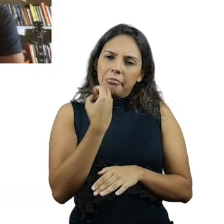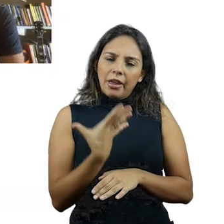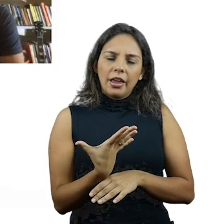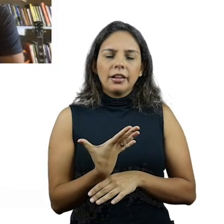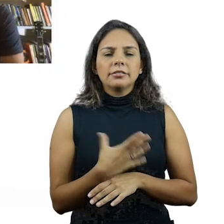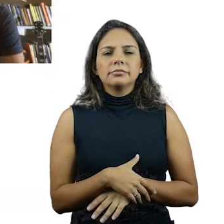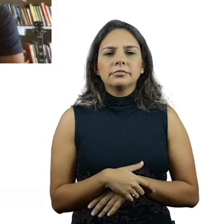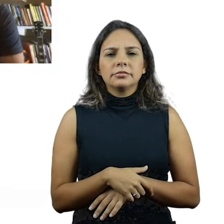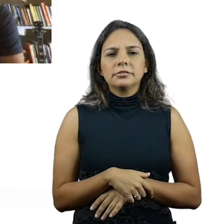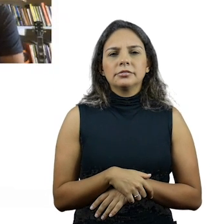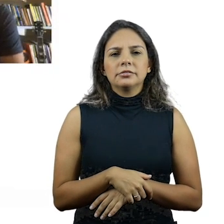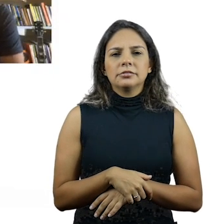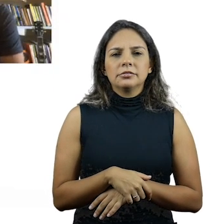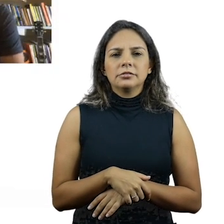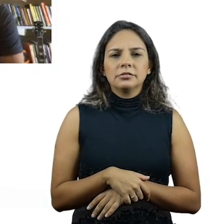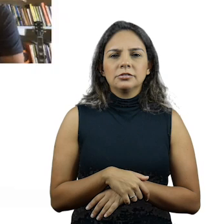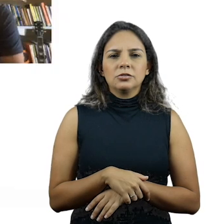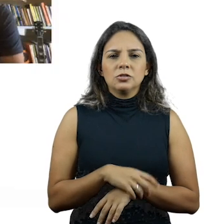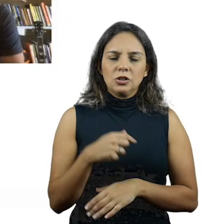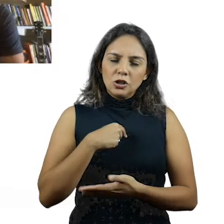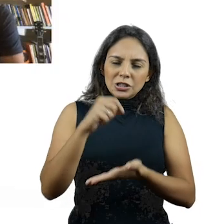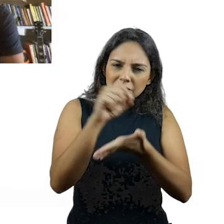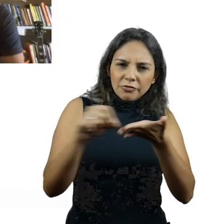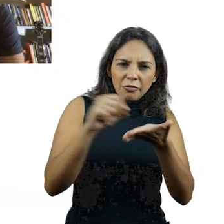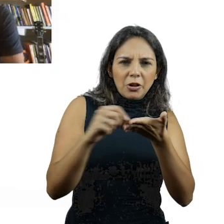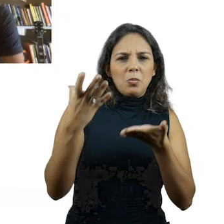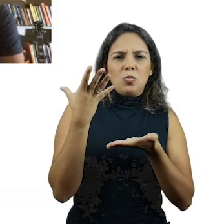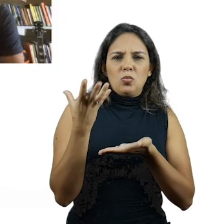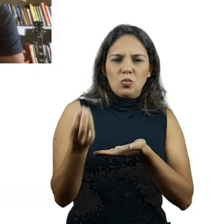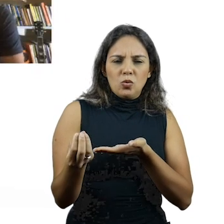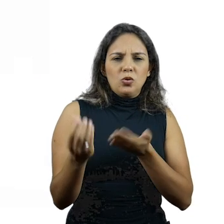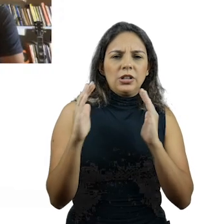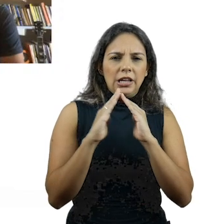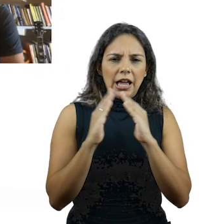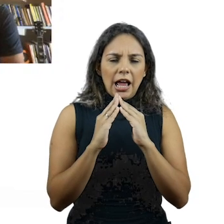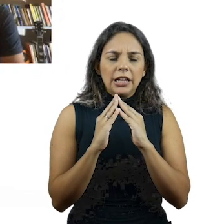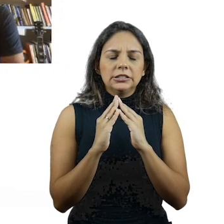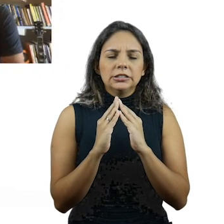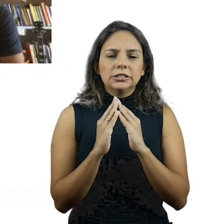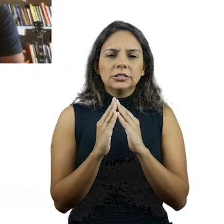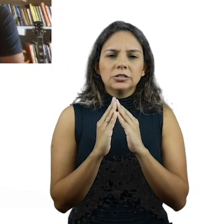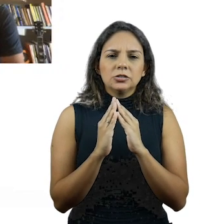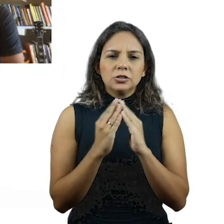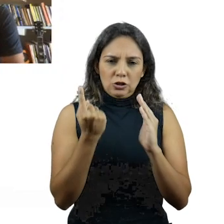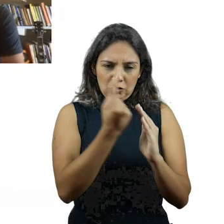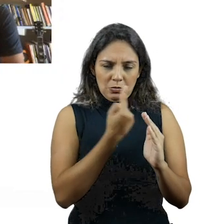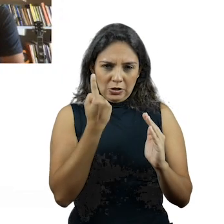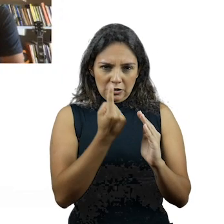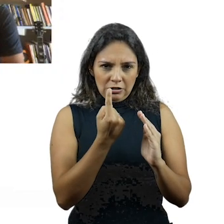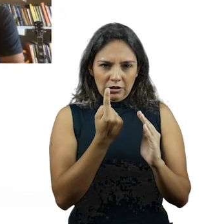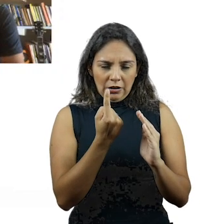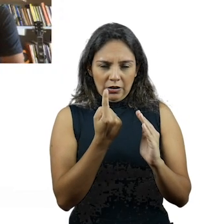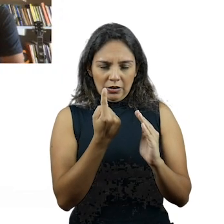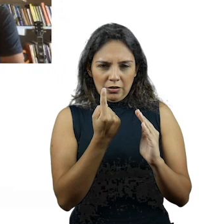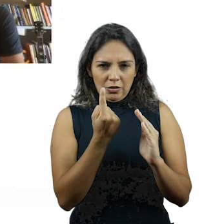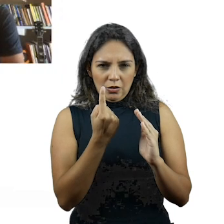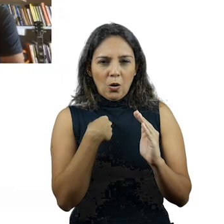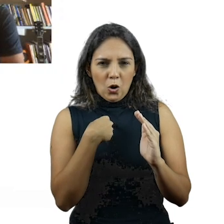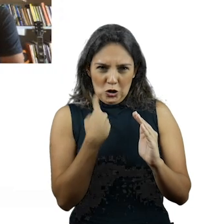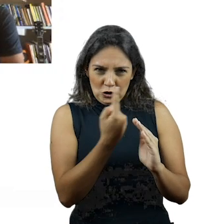estou produzindo bastante, sabe, em casa, porque esse isolamento acaba que a gente fica em